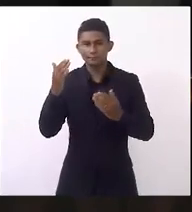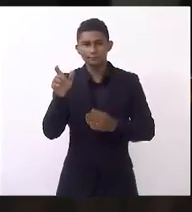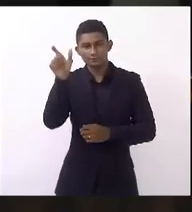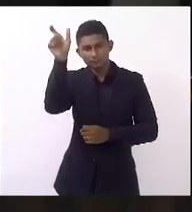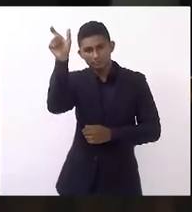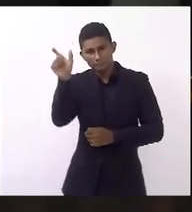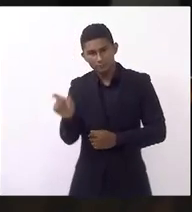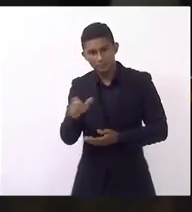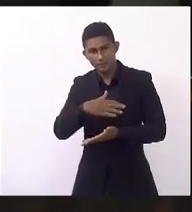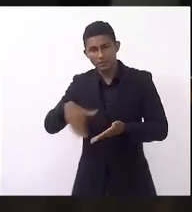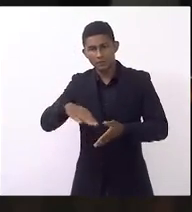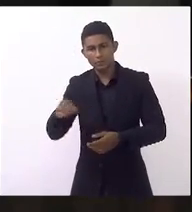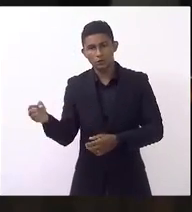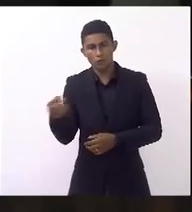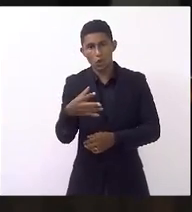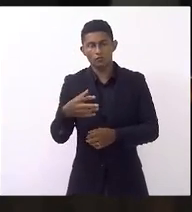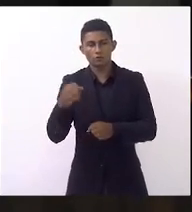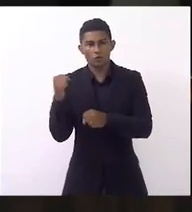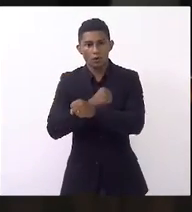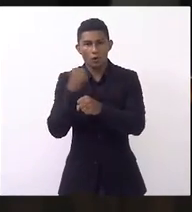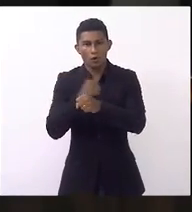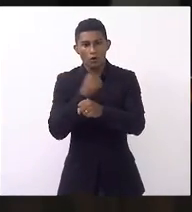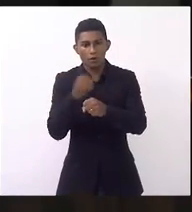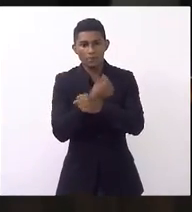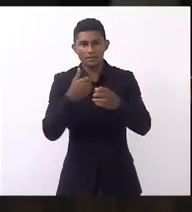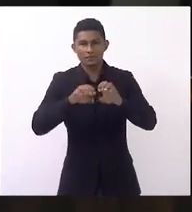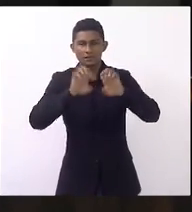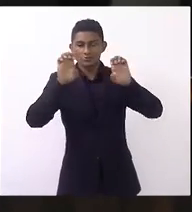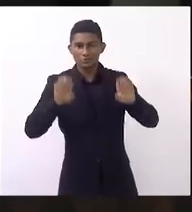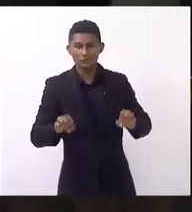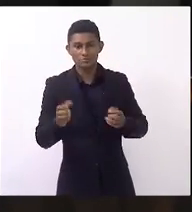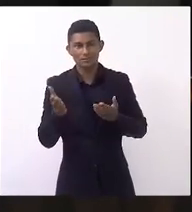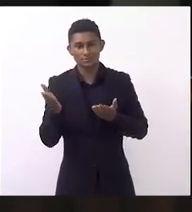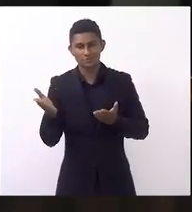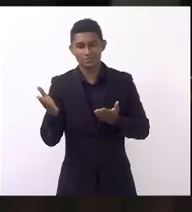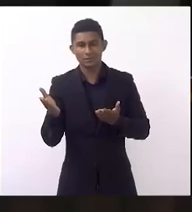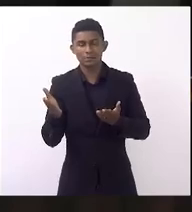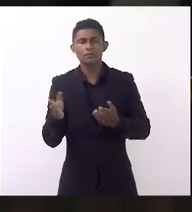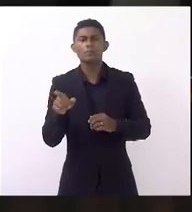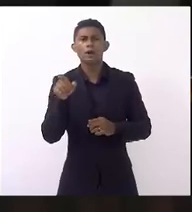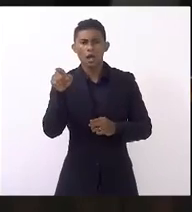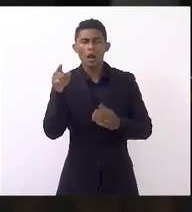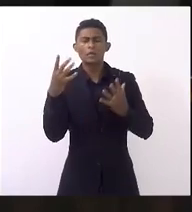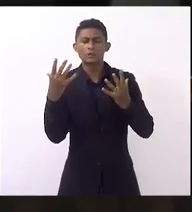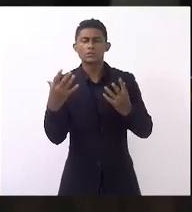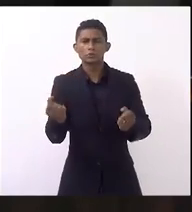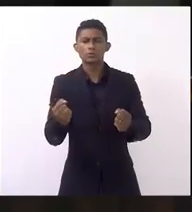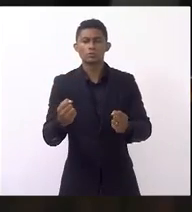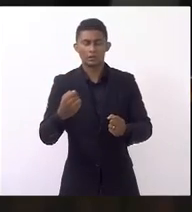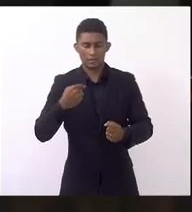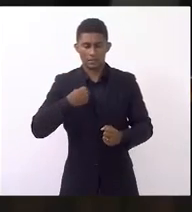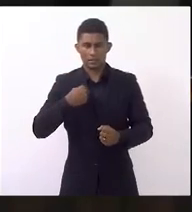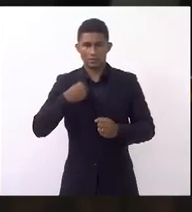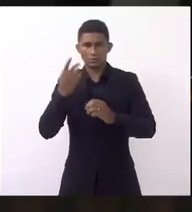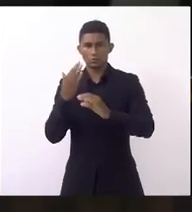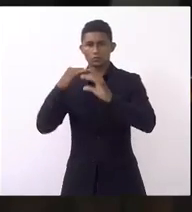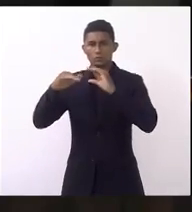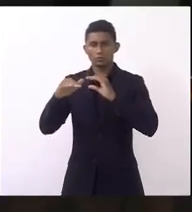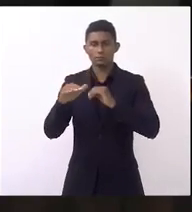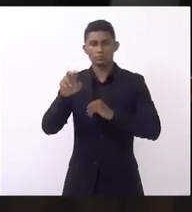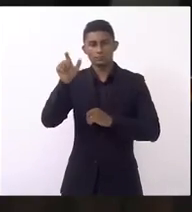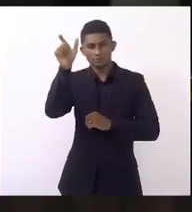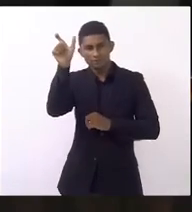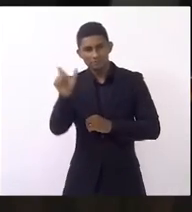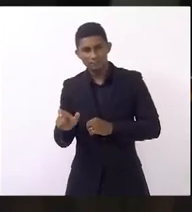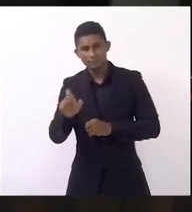Obras e Infraestrutura do Estado, que atendeu uma solicitação encaminhada através do meu gabinete, né, do secretário Wagner